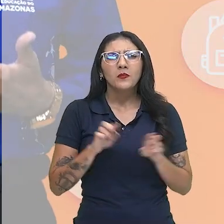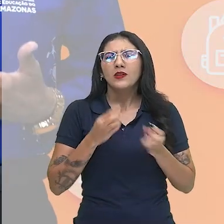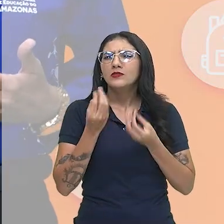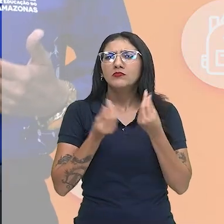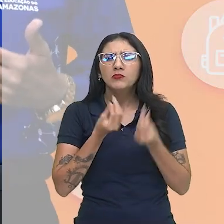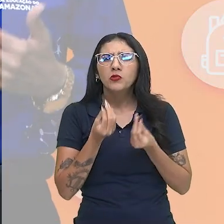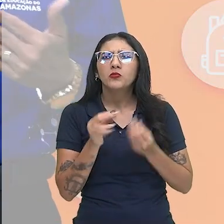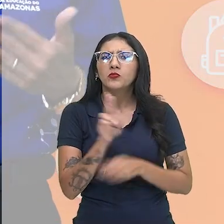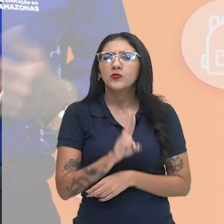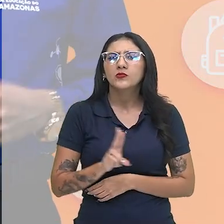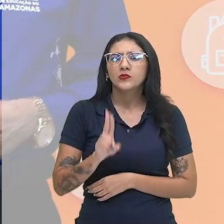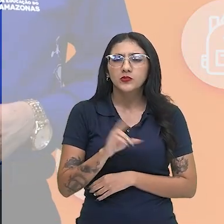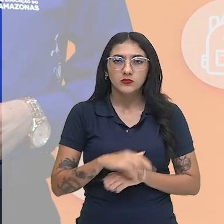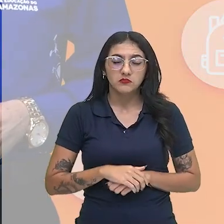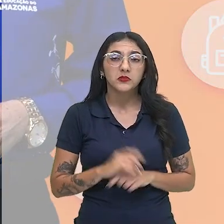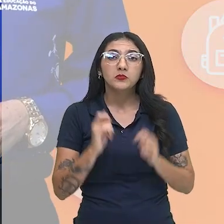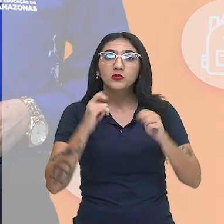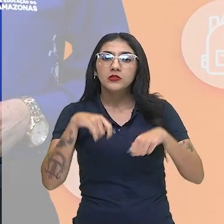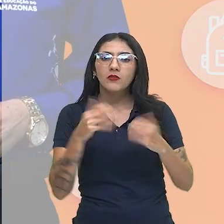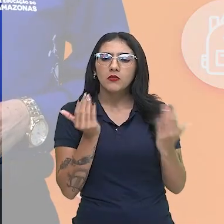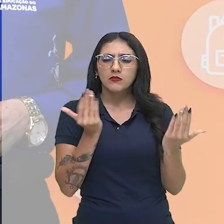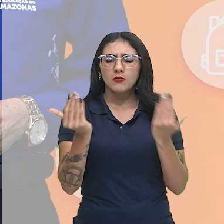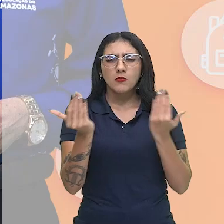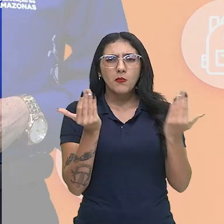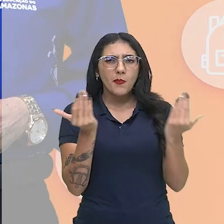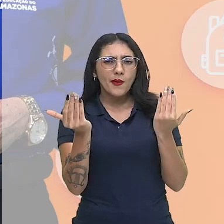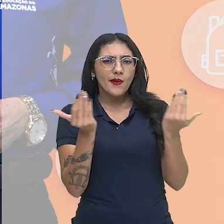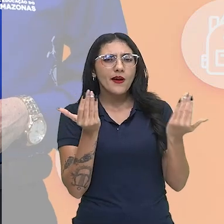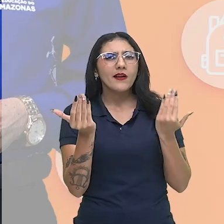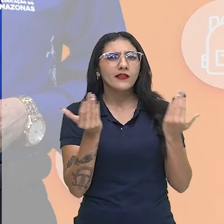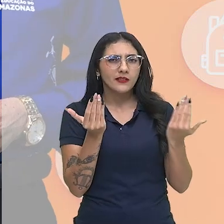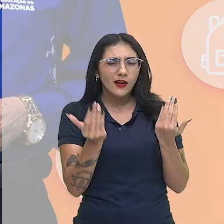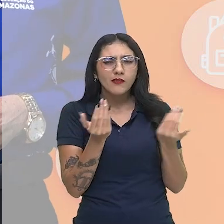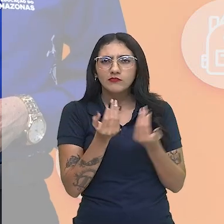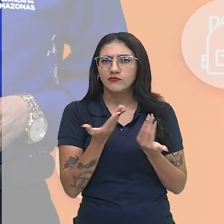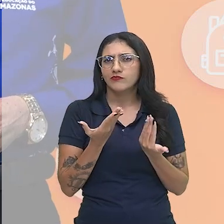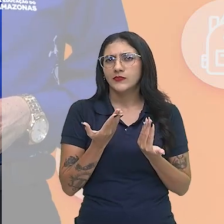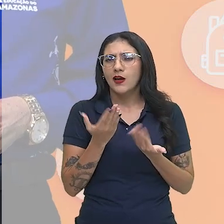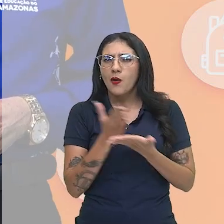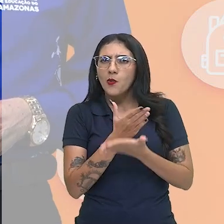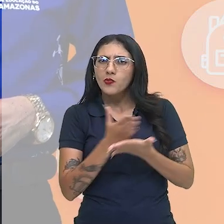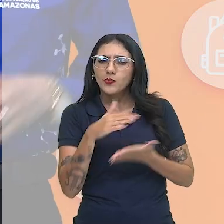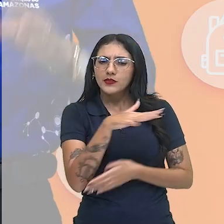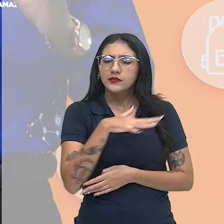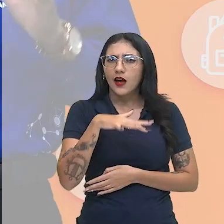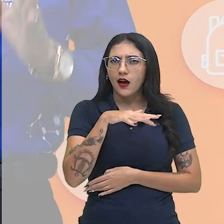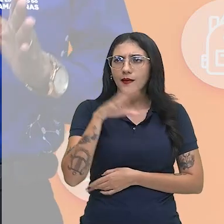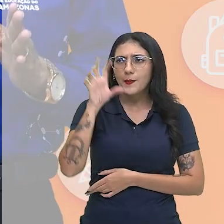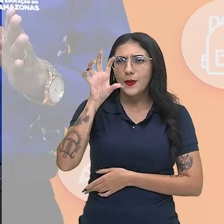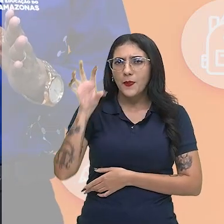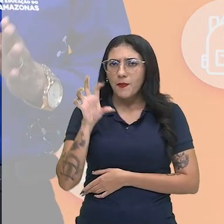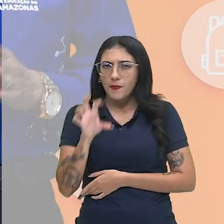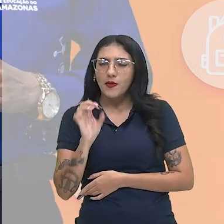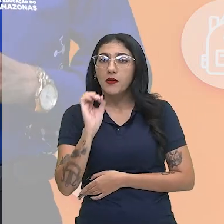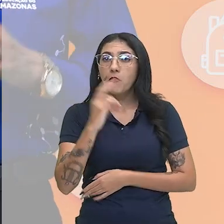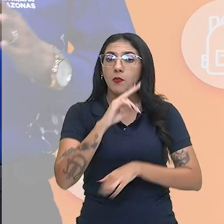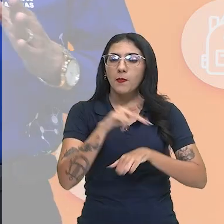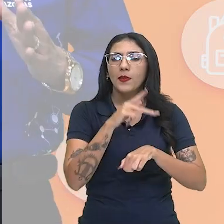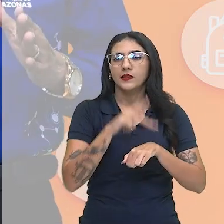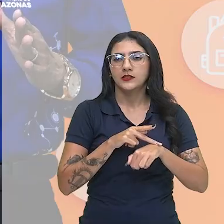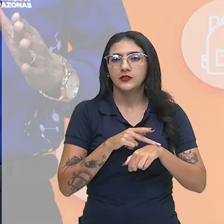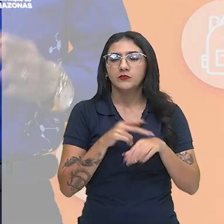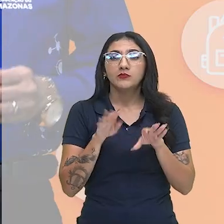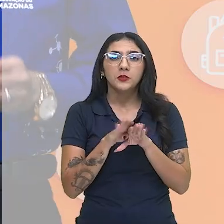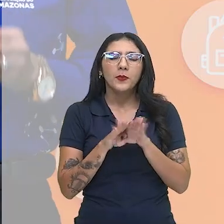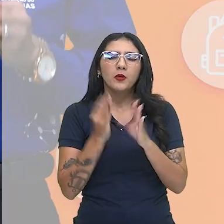Eles permitem comparar o desempenho de diferentes regiões ou países, monitorar o progresso ao